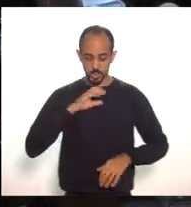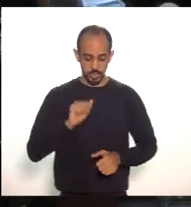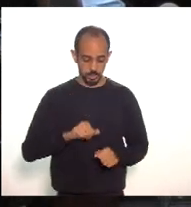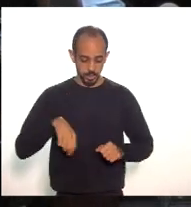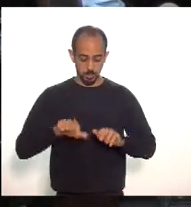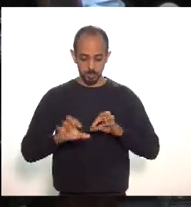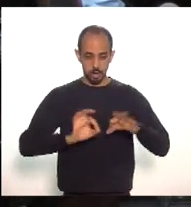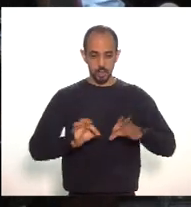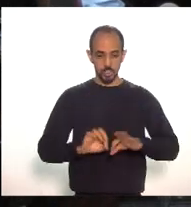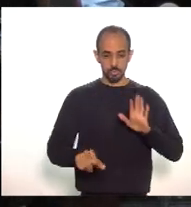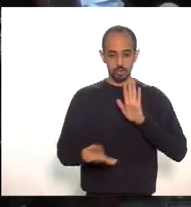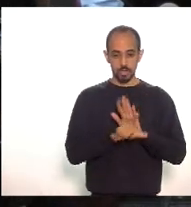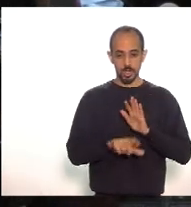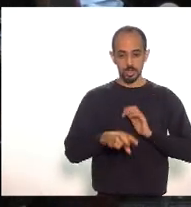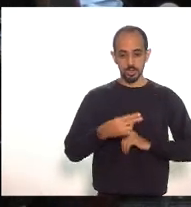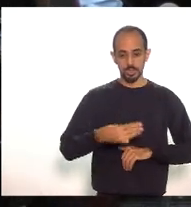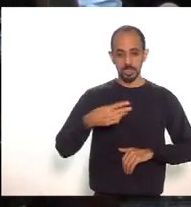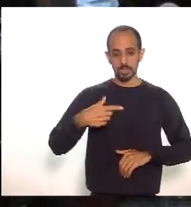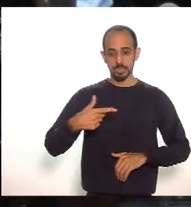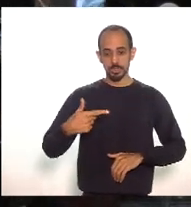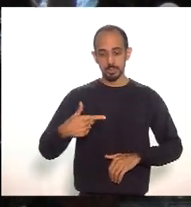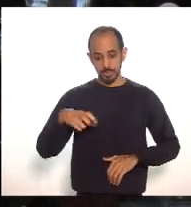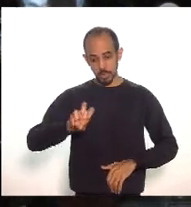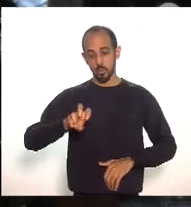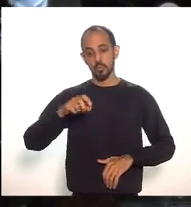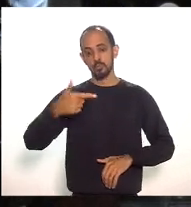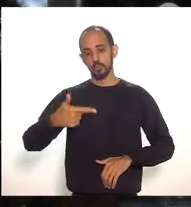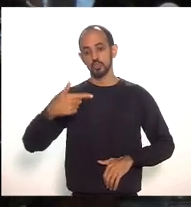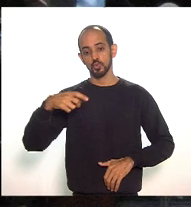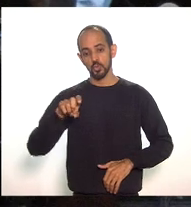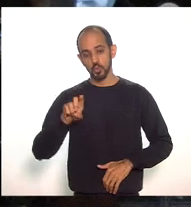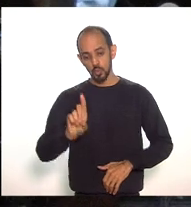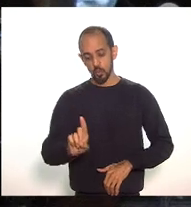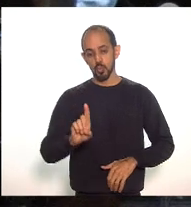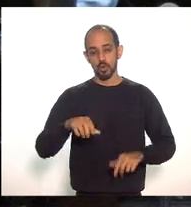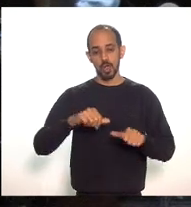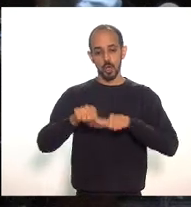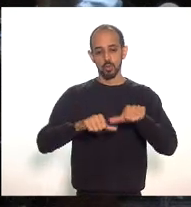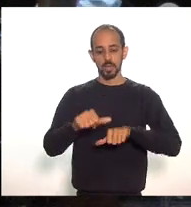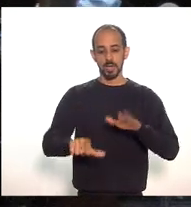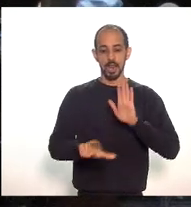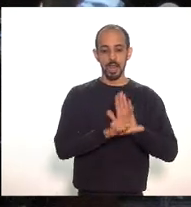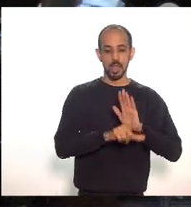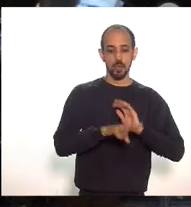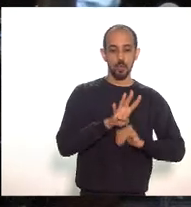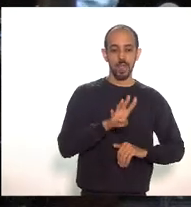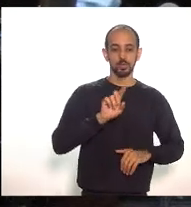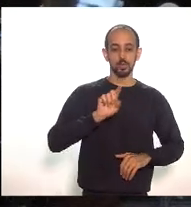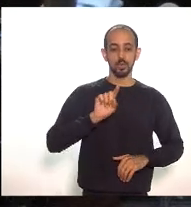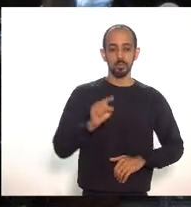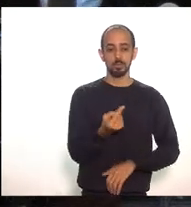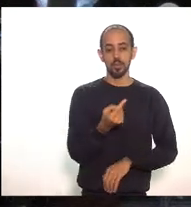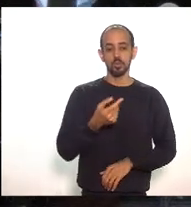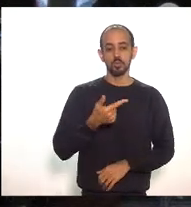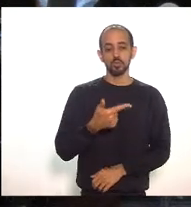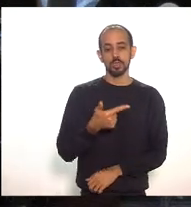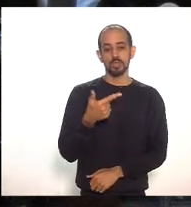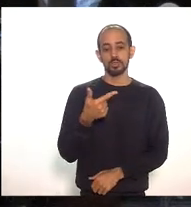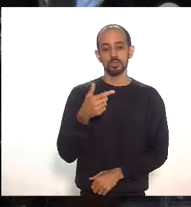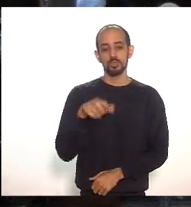complementar 3521 de autoria da deputada Renata Souza que altera a lei 4056 de dois